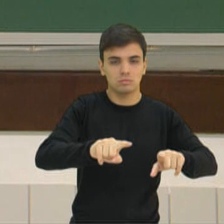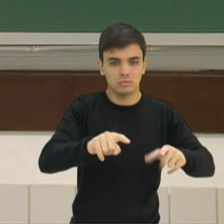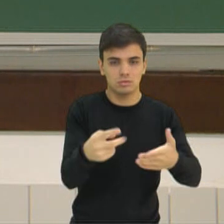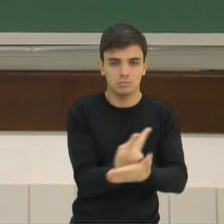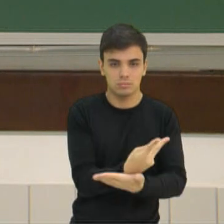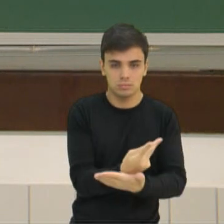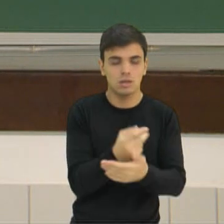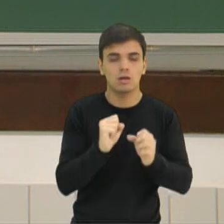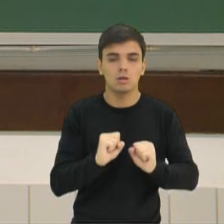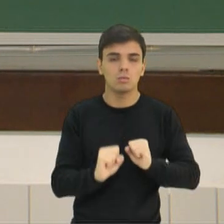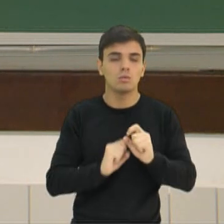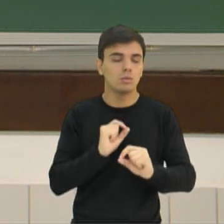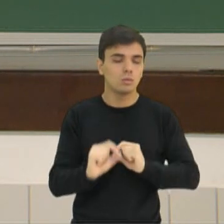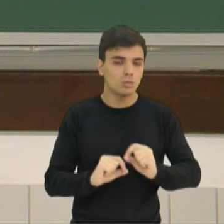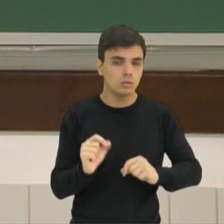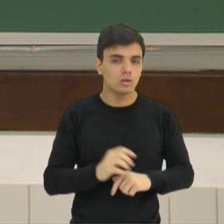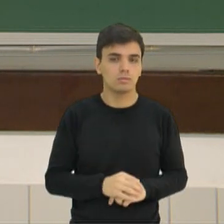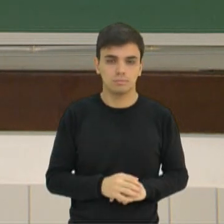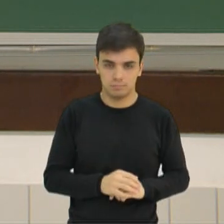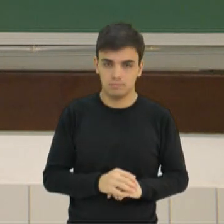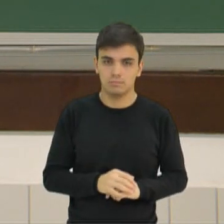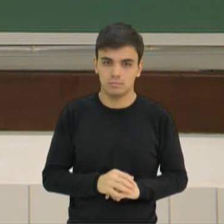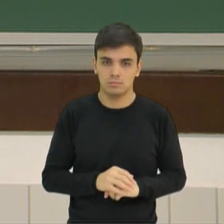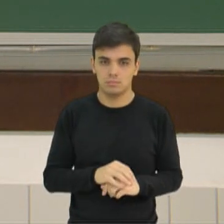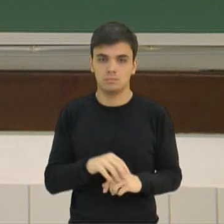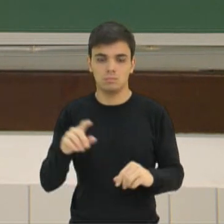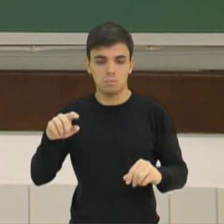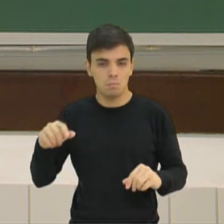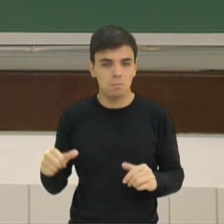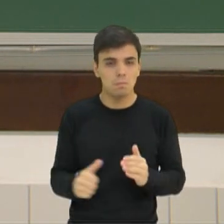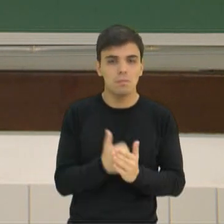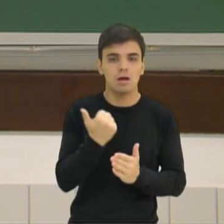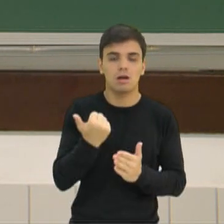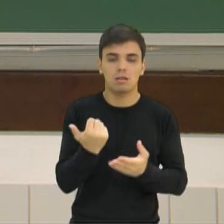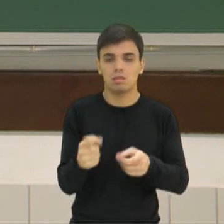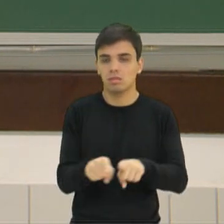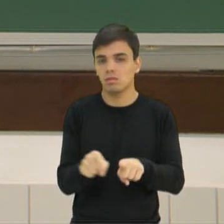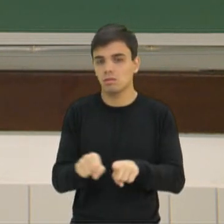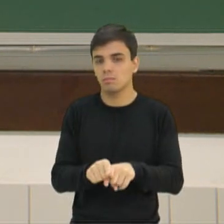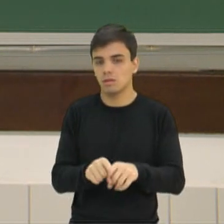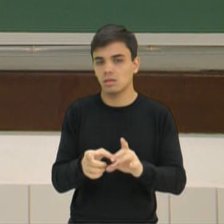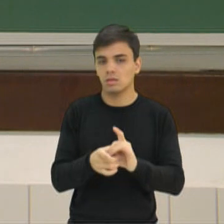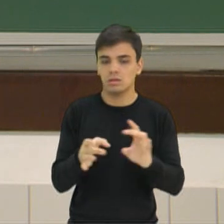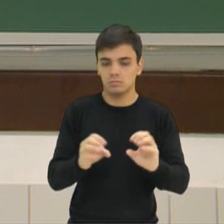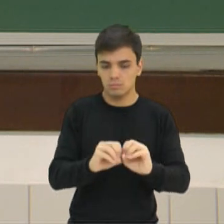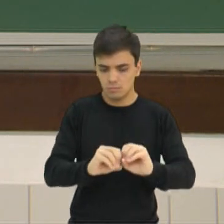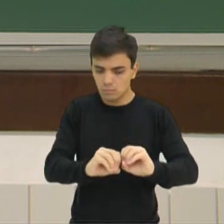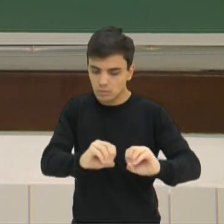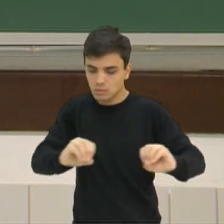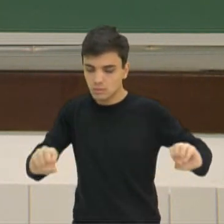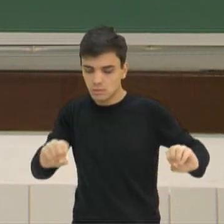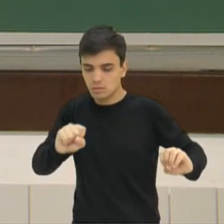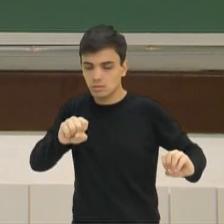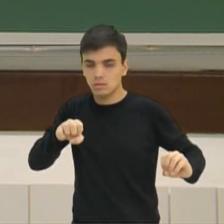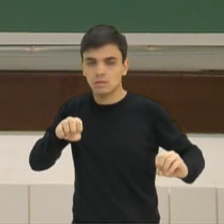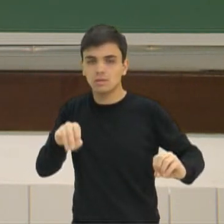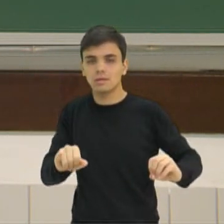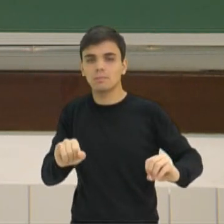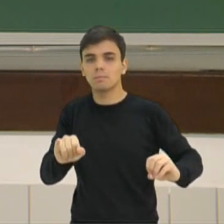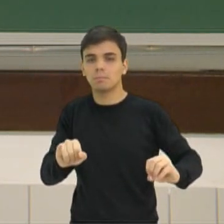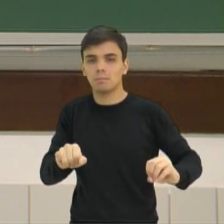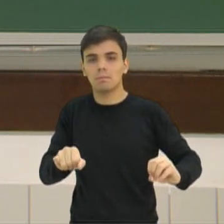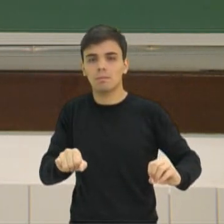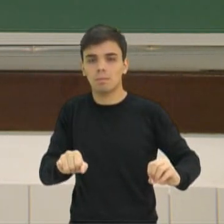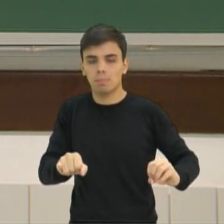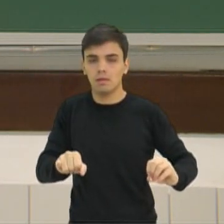acentuar essa característica. E aí ele pode deixar de ser um semideserto, semiárido, e se tornar um